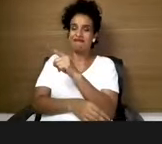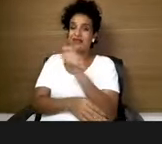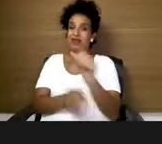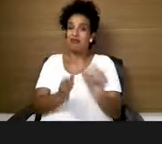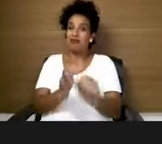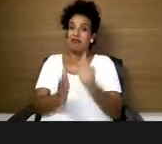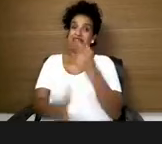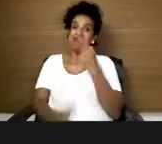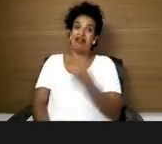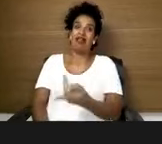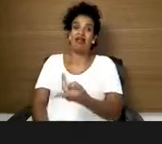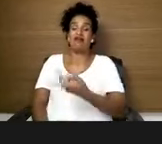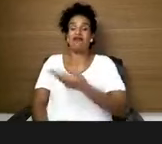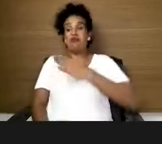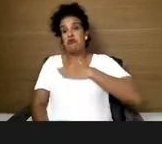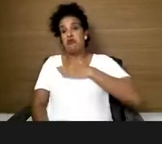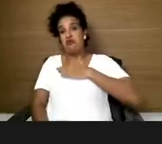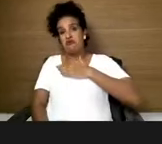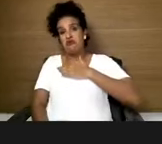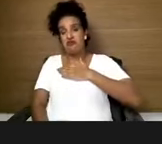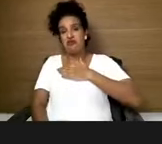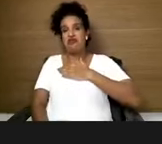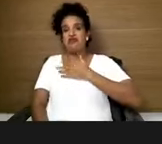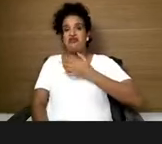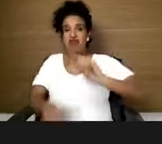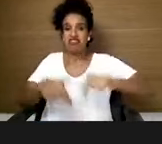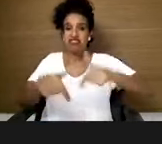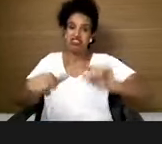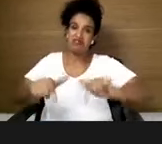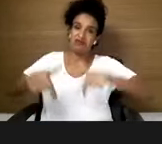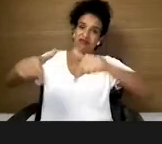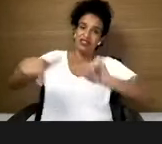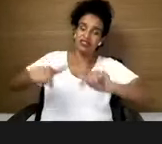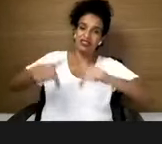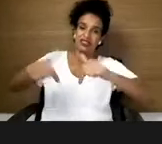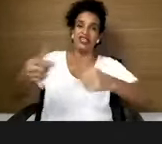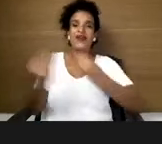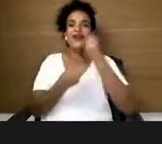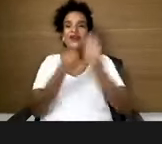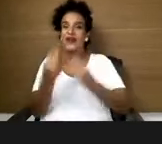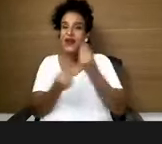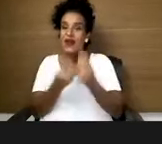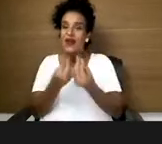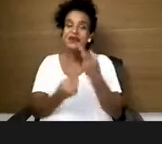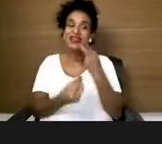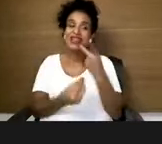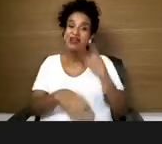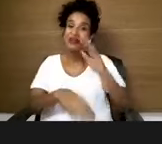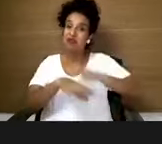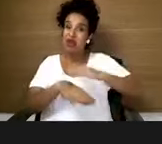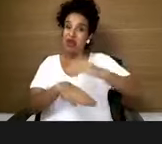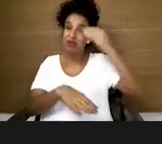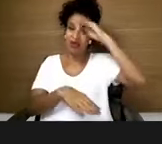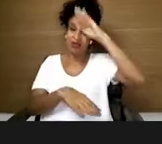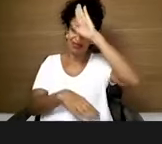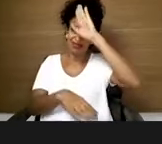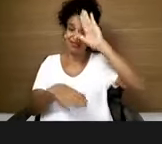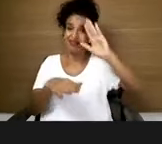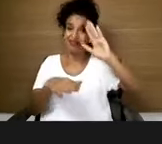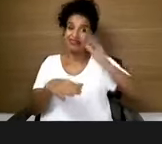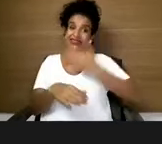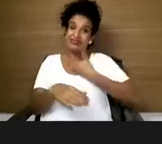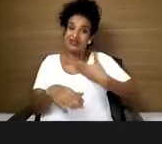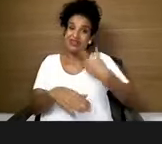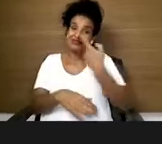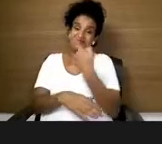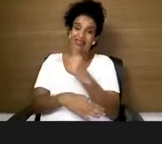né? Como é que seria, né, a lógica dele de um governo. Né? Mas é um governo que